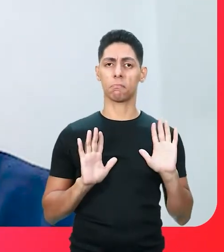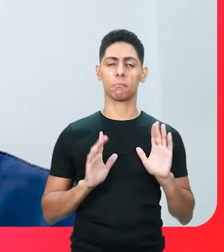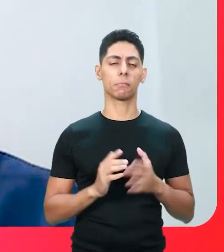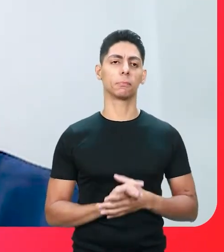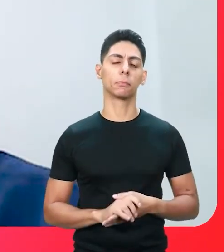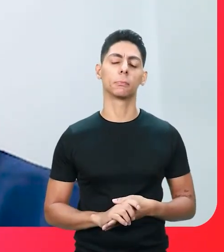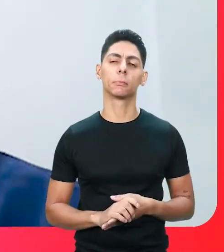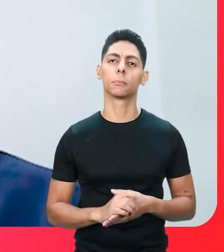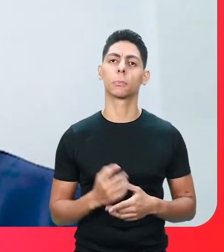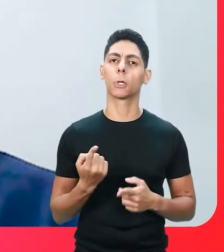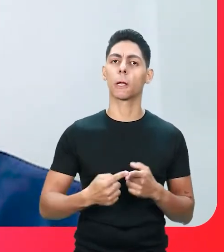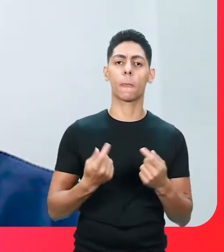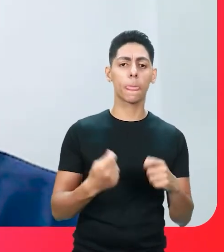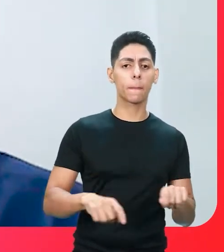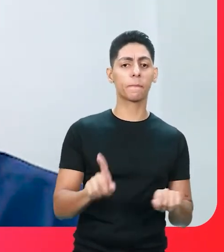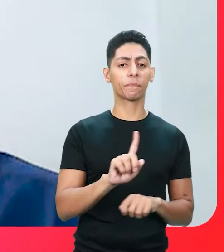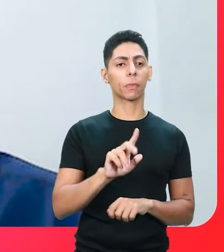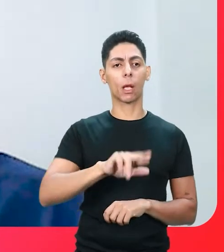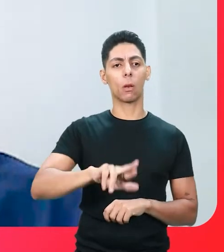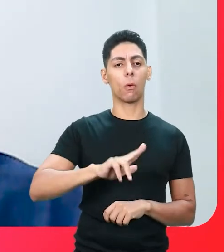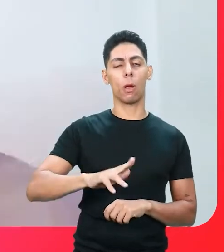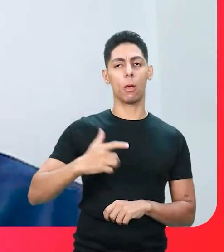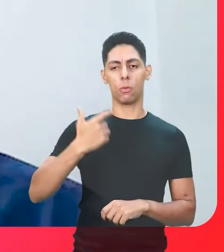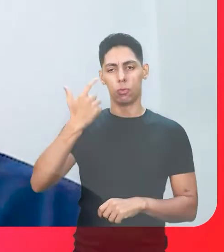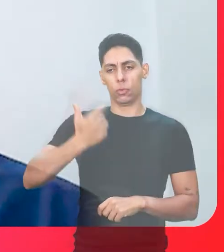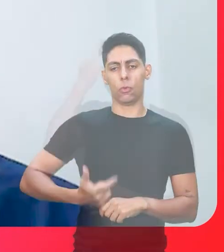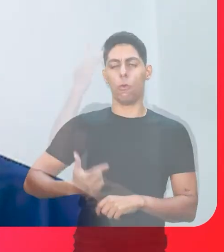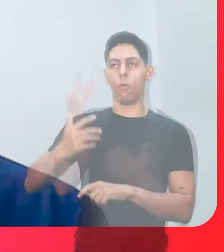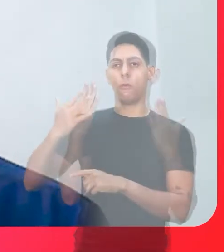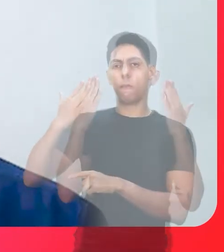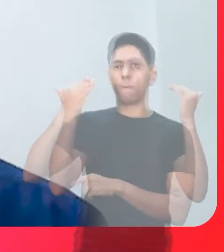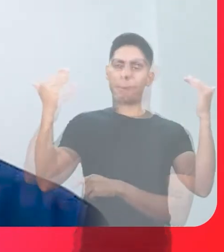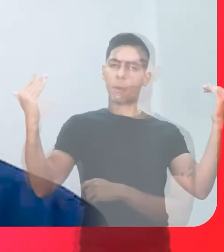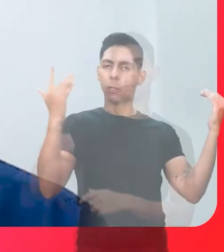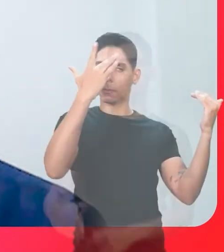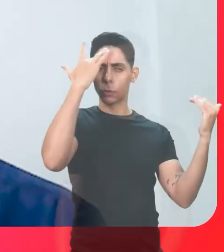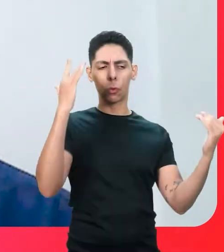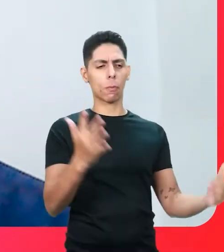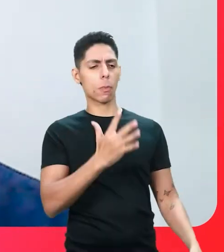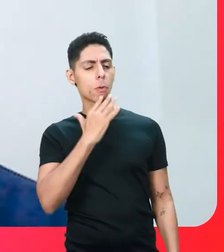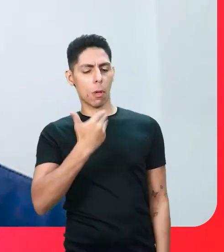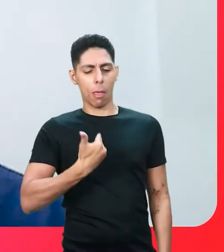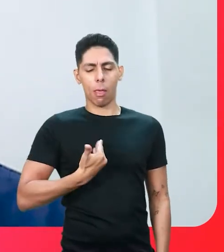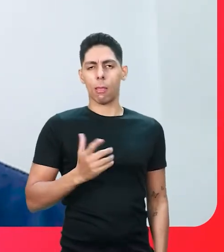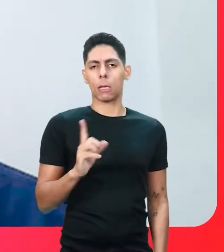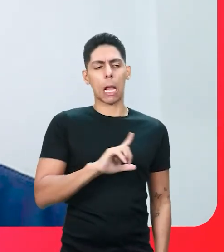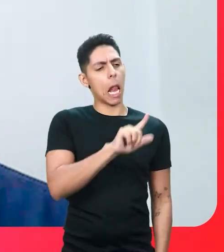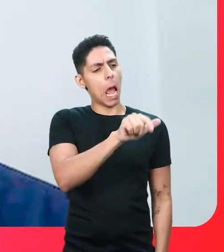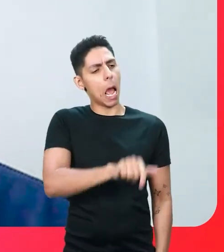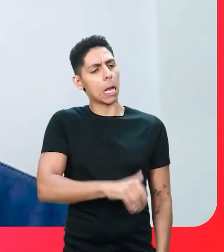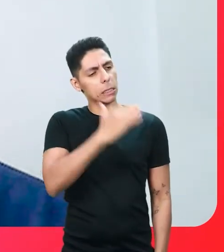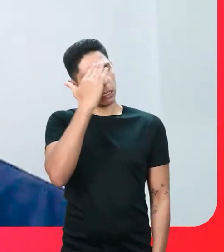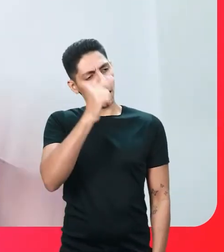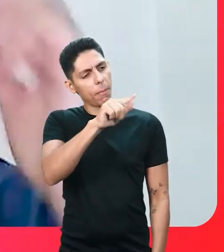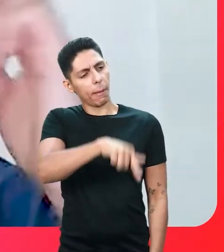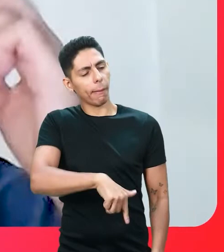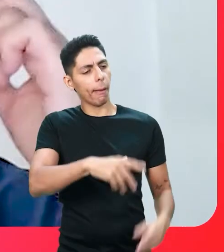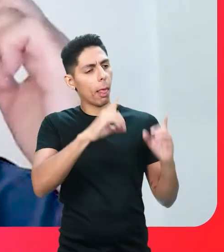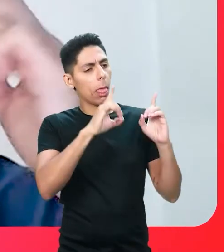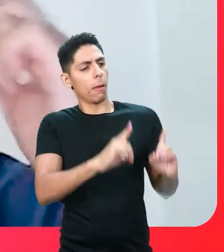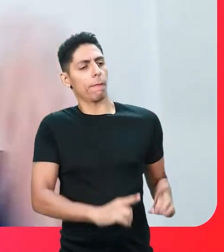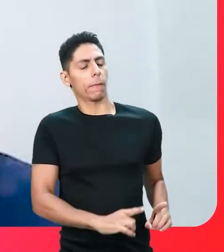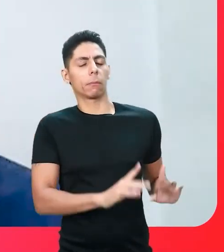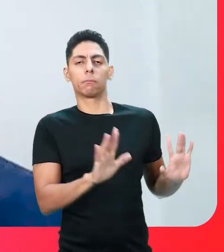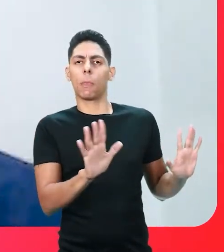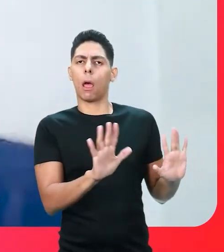sou uma celebridade para todo mundo dizer, todo mundo sabe que o Marcos tem deficiência visual. Então, isso varia de pessoa para